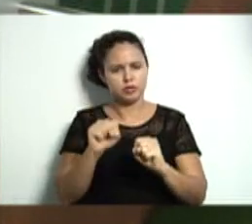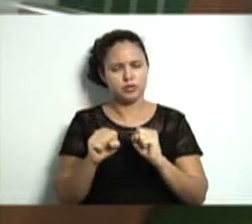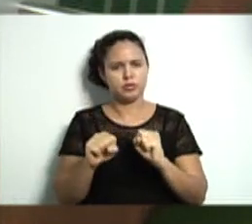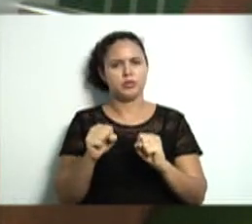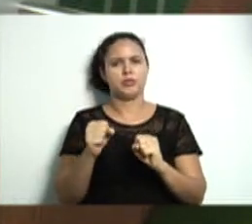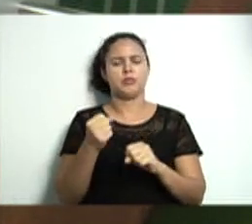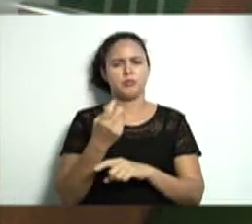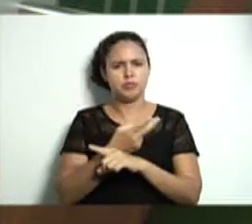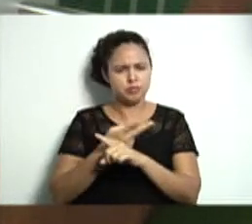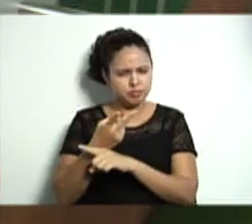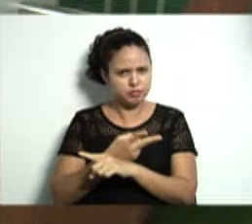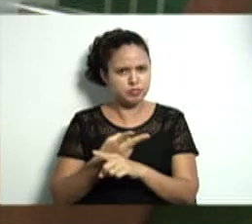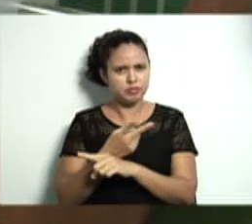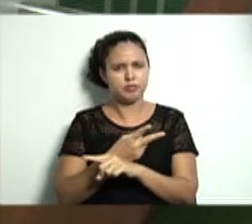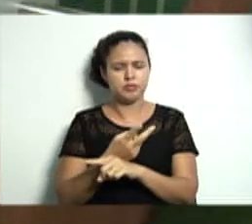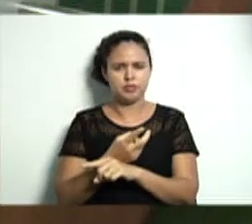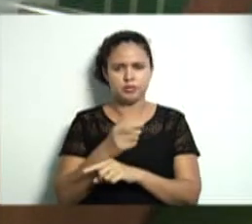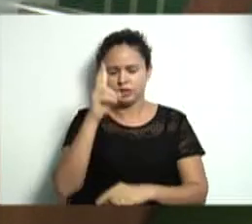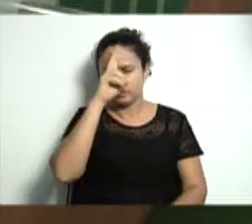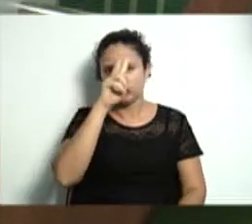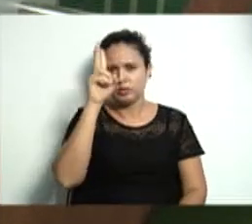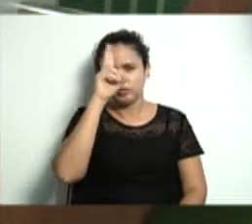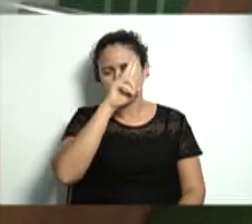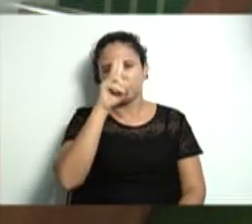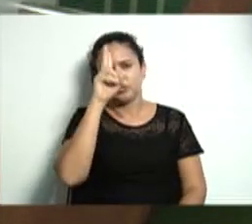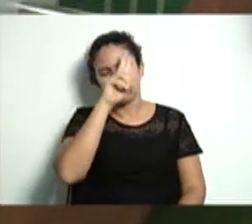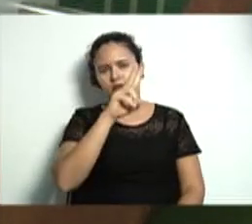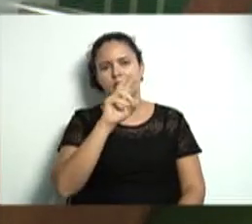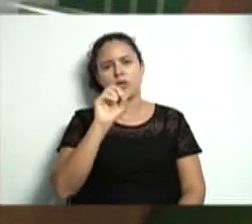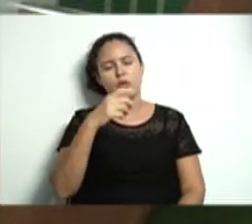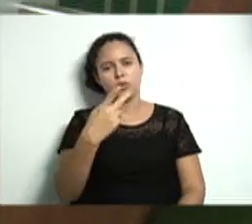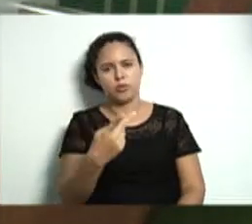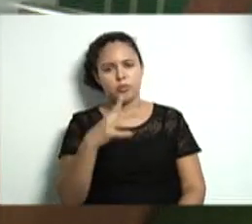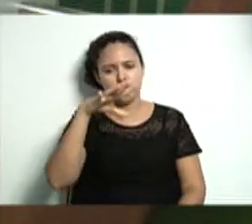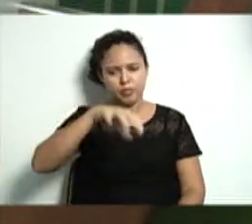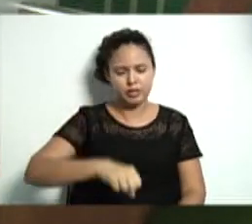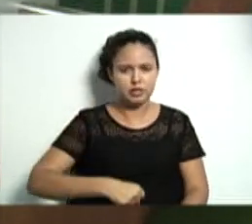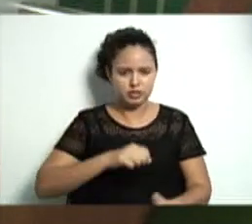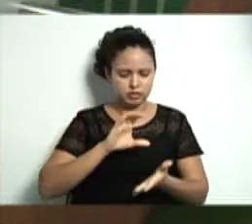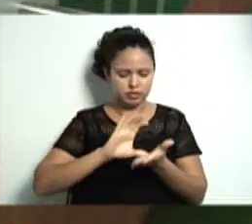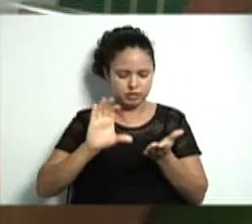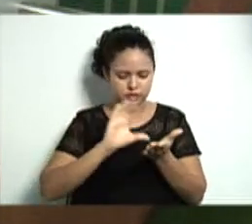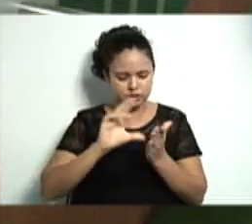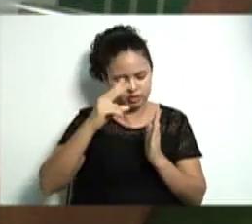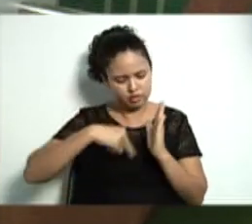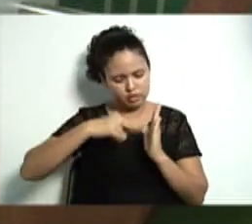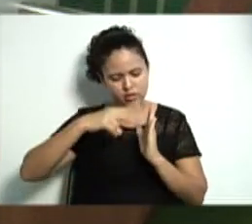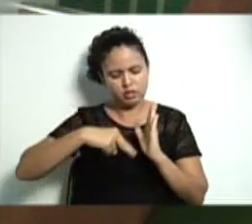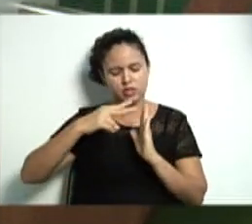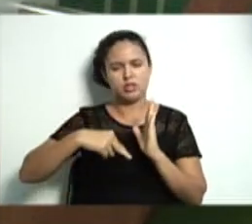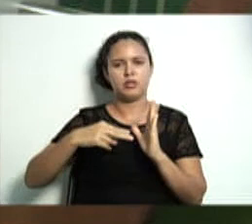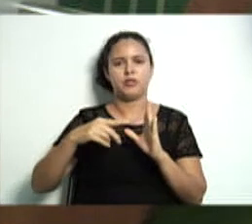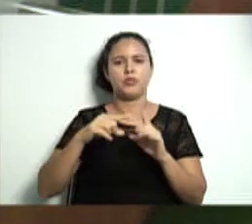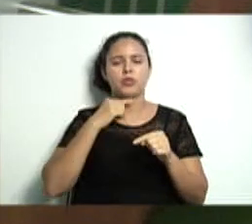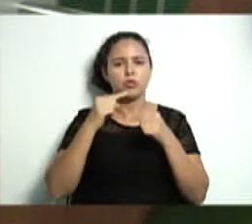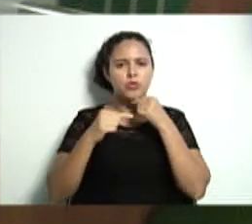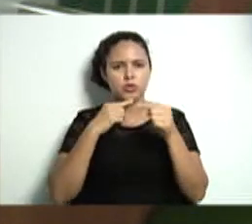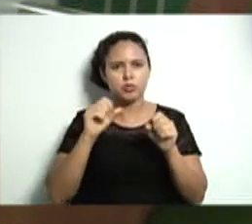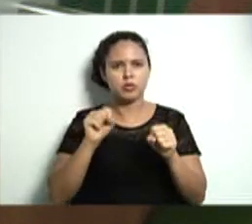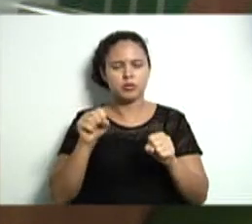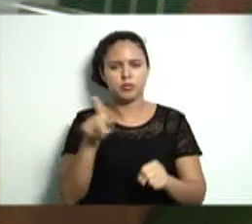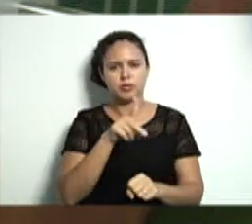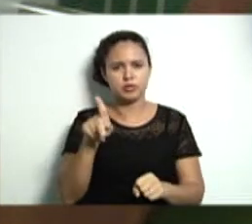e dê uma olhada, revise as aulas, ou se não, pegue material que você tem escrito, dê uma lida, tem dúvida, conversa